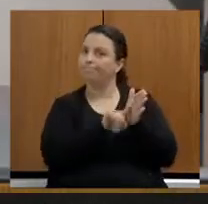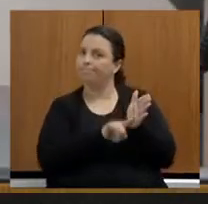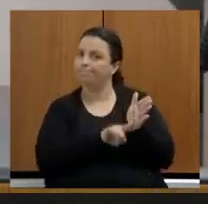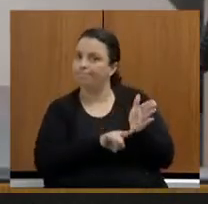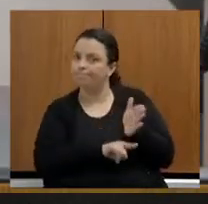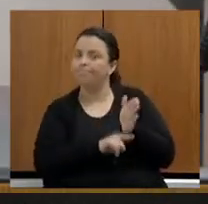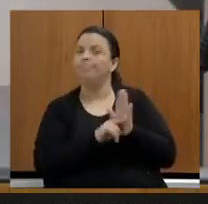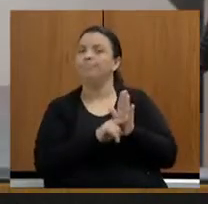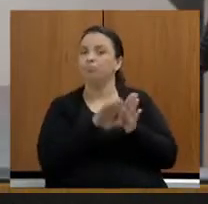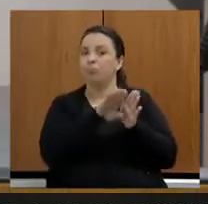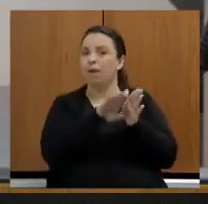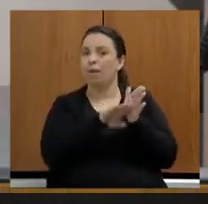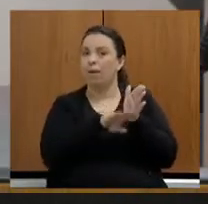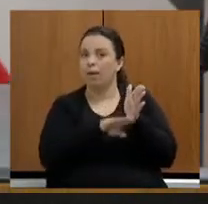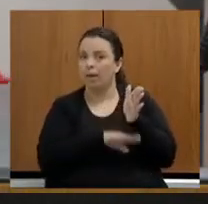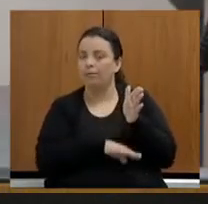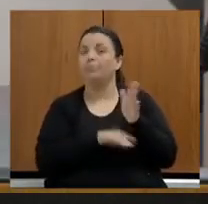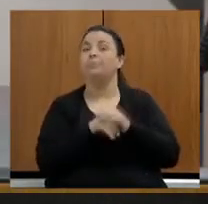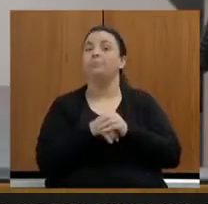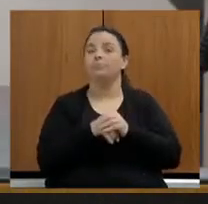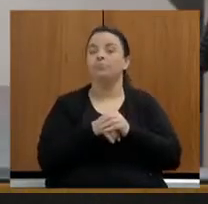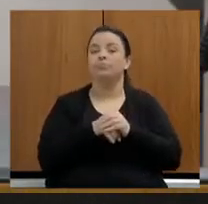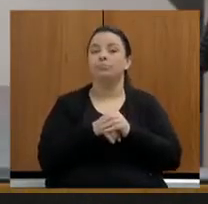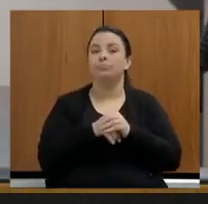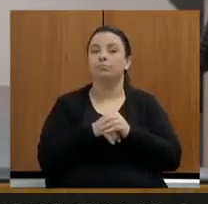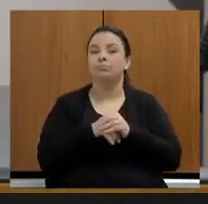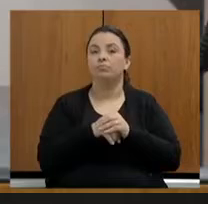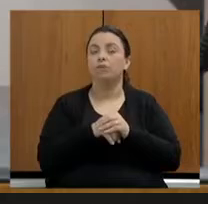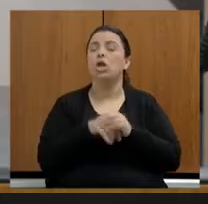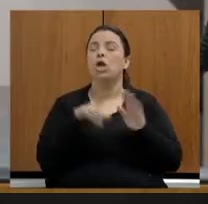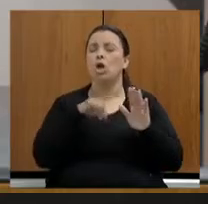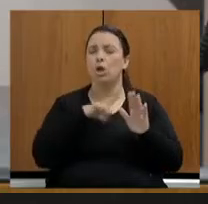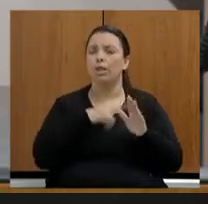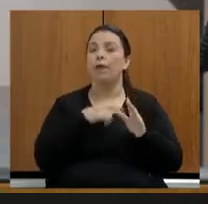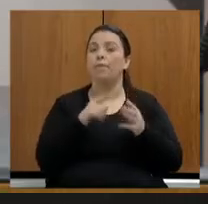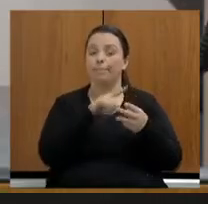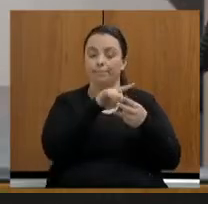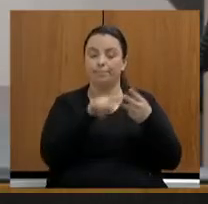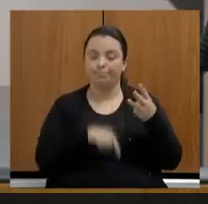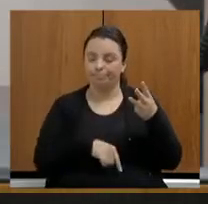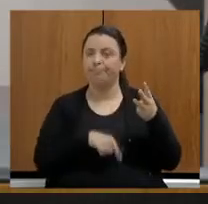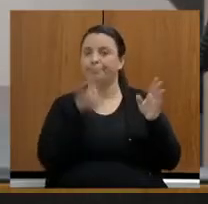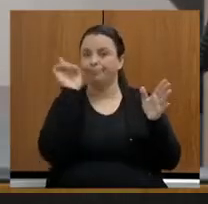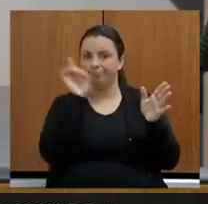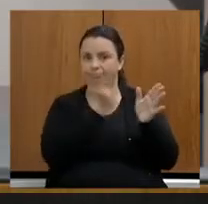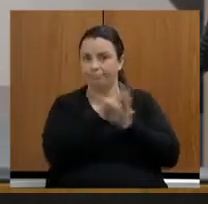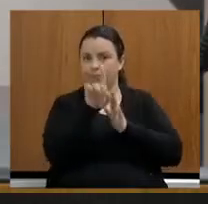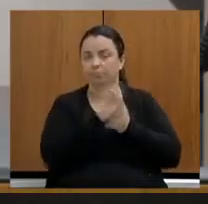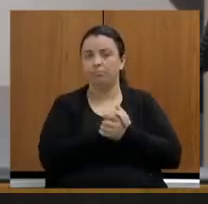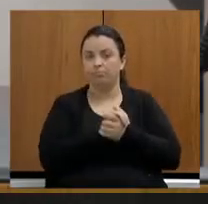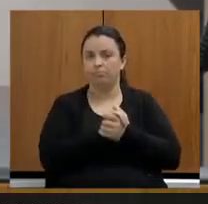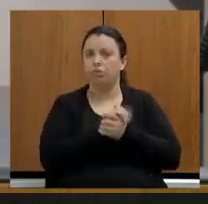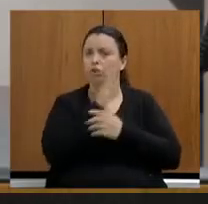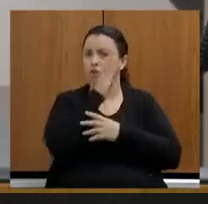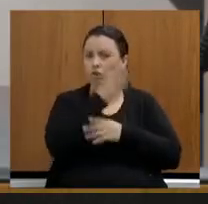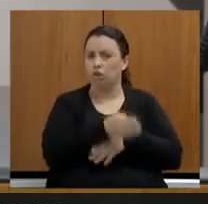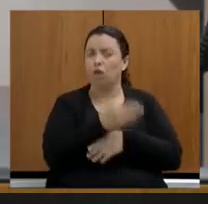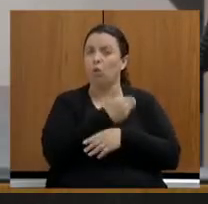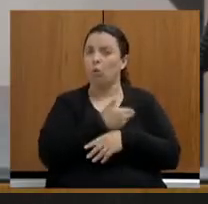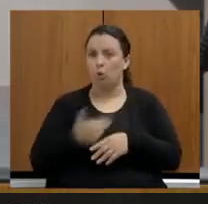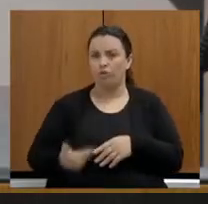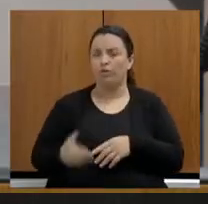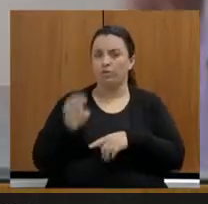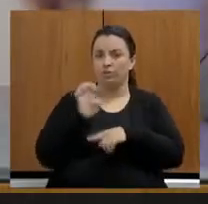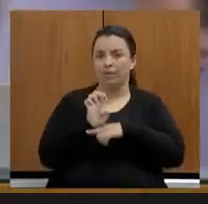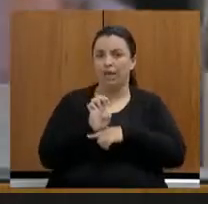na ordem das inscrições é eu tenho três perguntas para fazer ao governo do estado a Secretaria